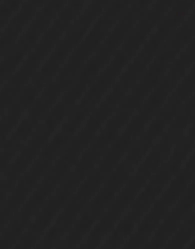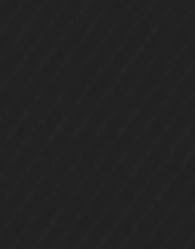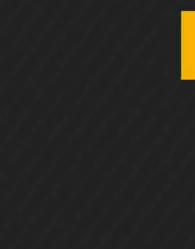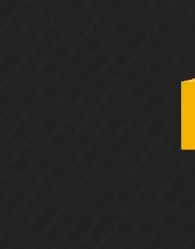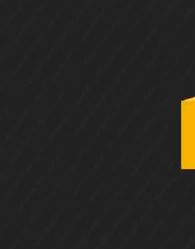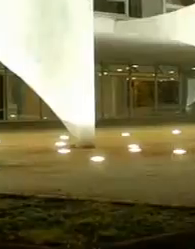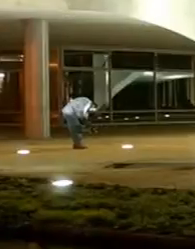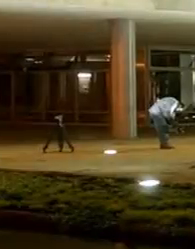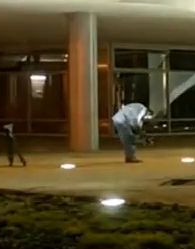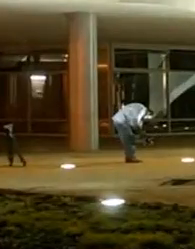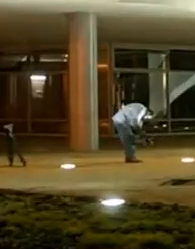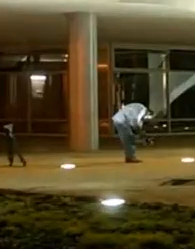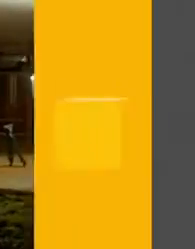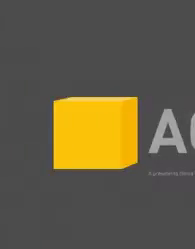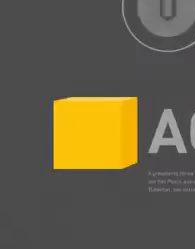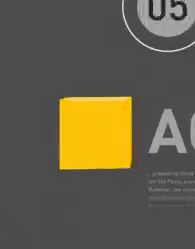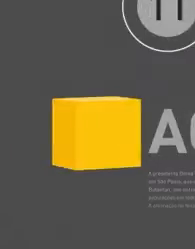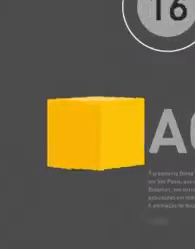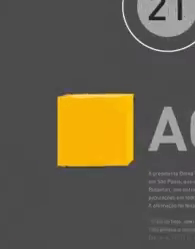ae